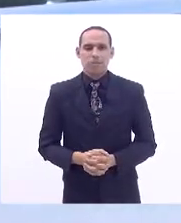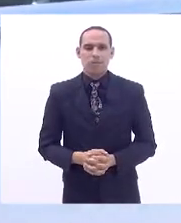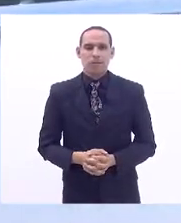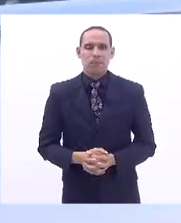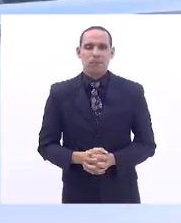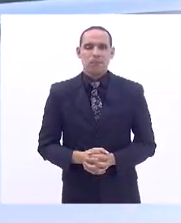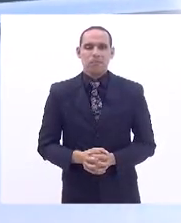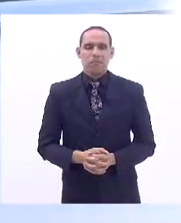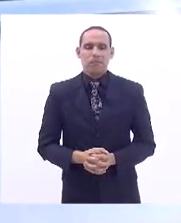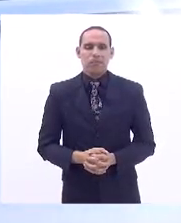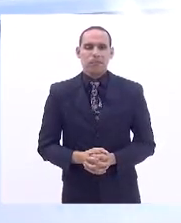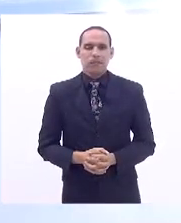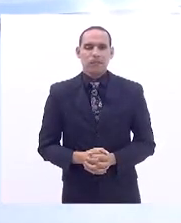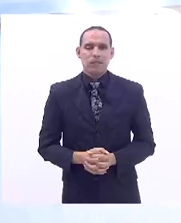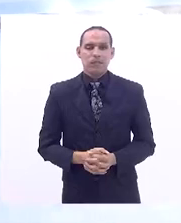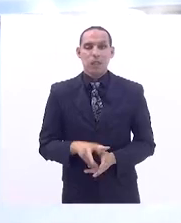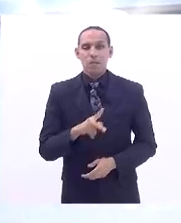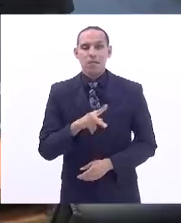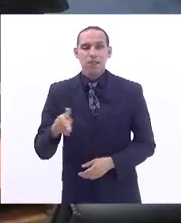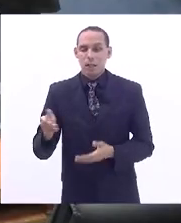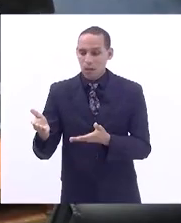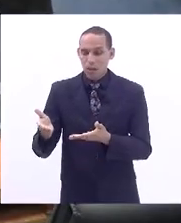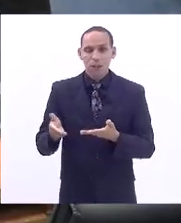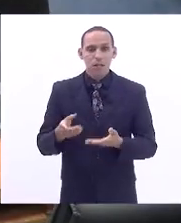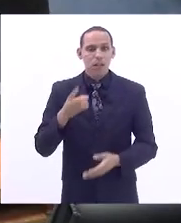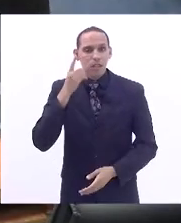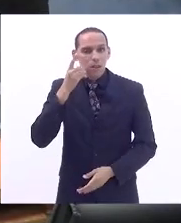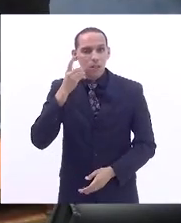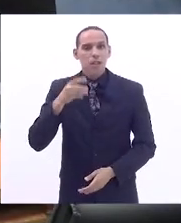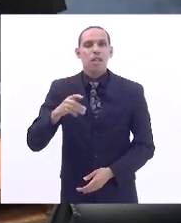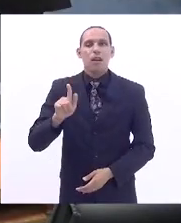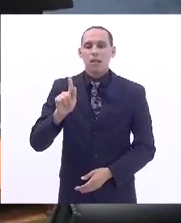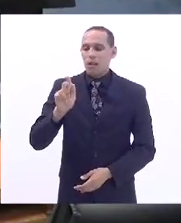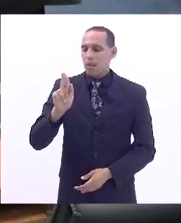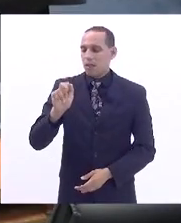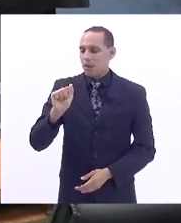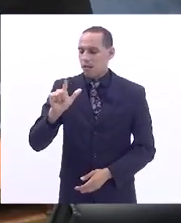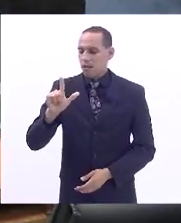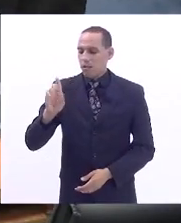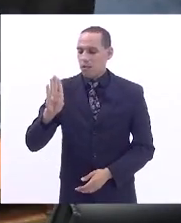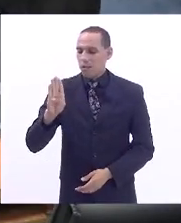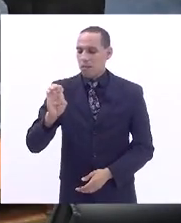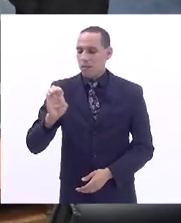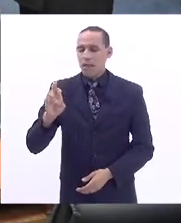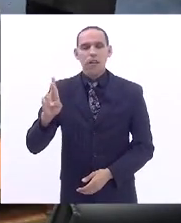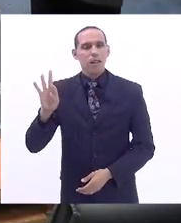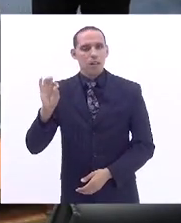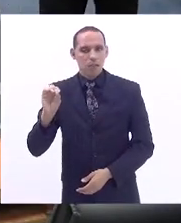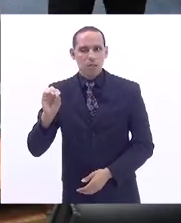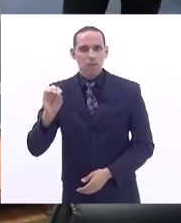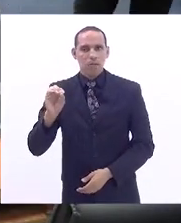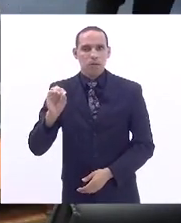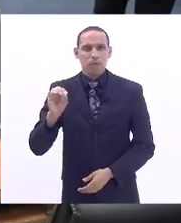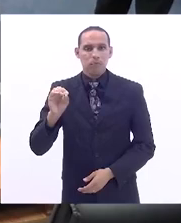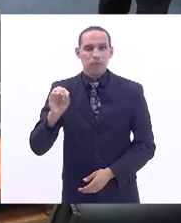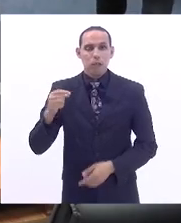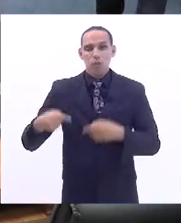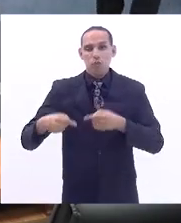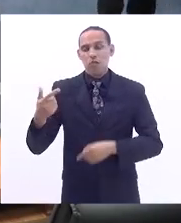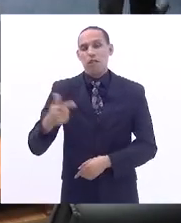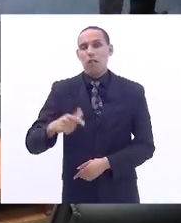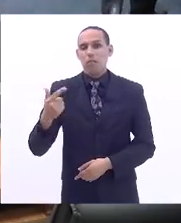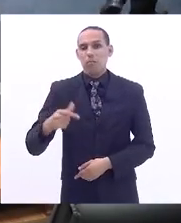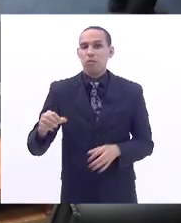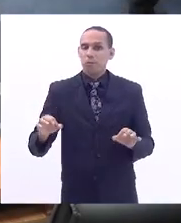o presidente da convida a deputado Márcio Gualberto para estar conosco aqui está do Márcio não havendo Quem Queira